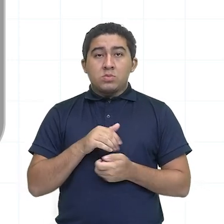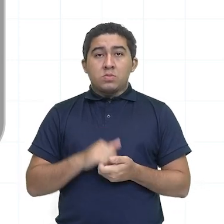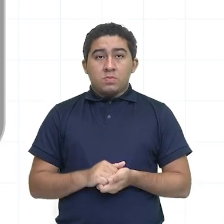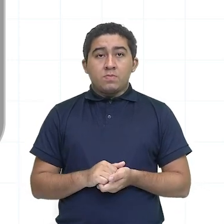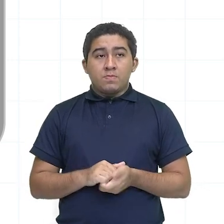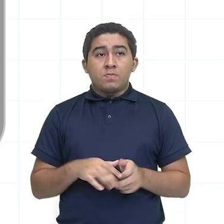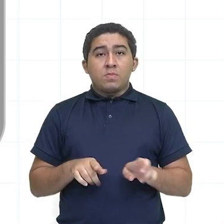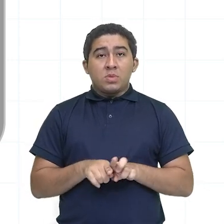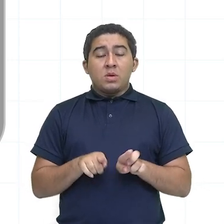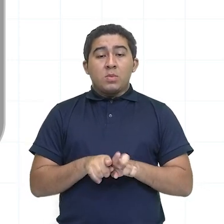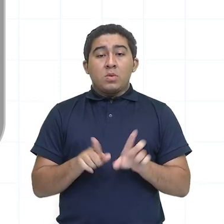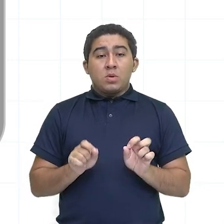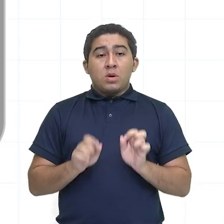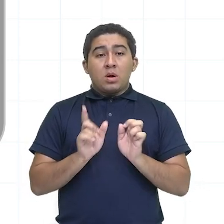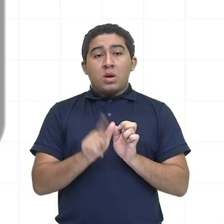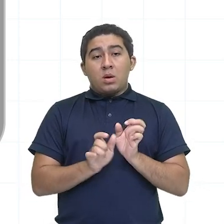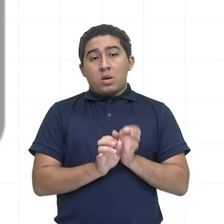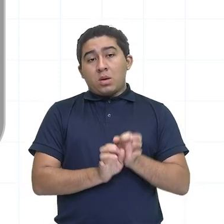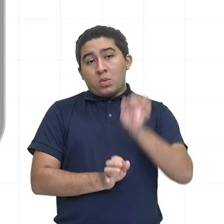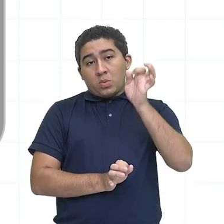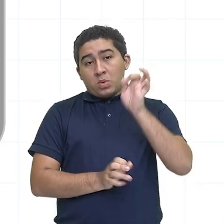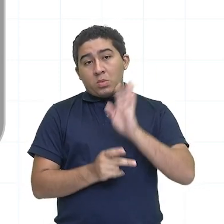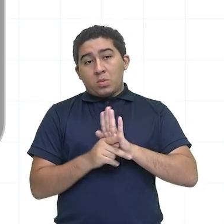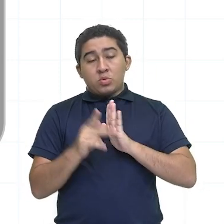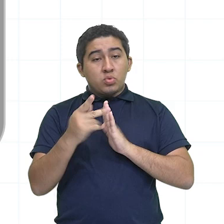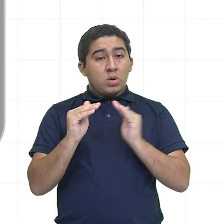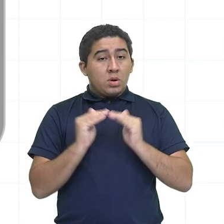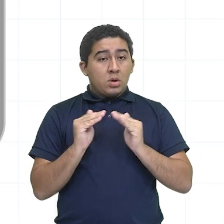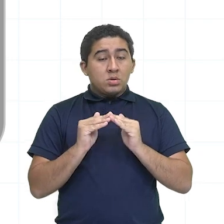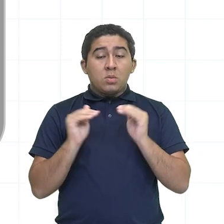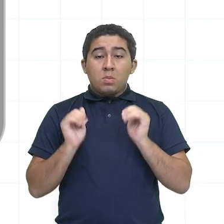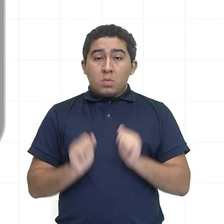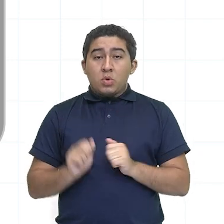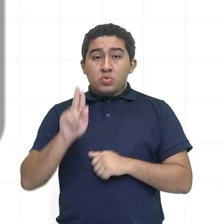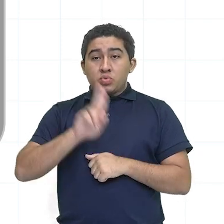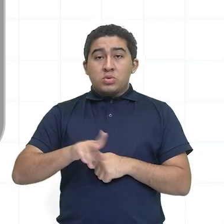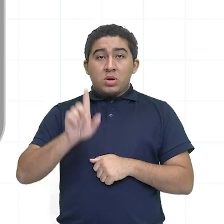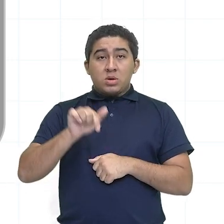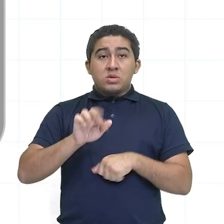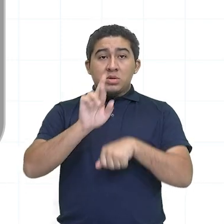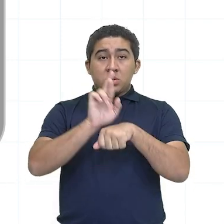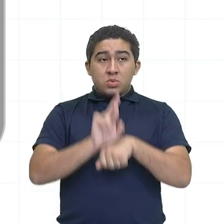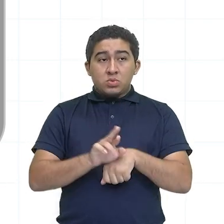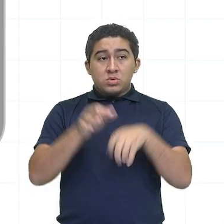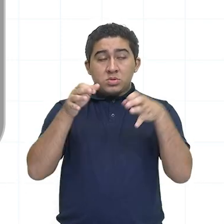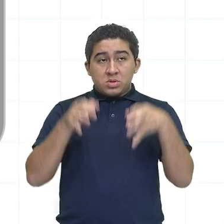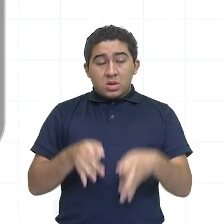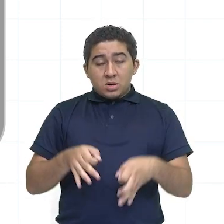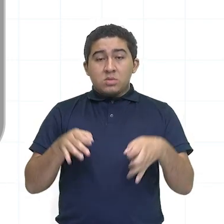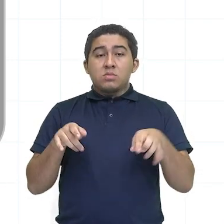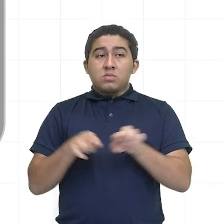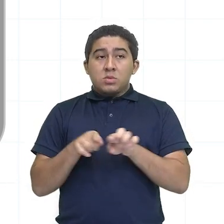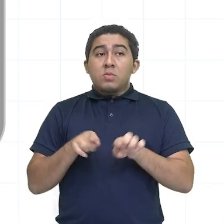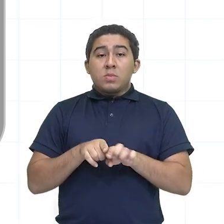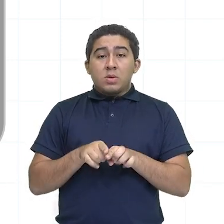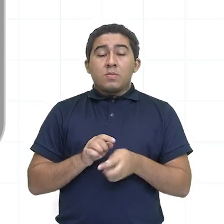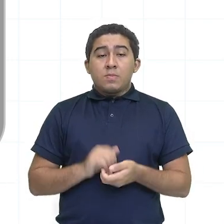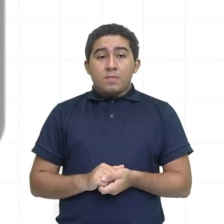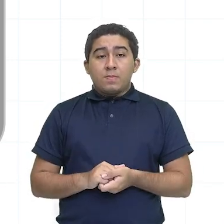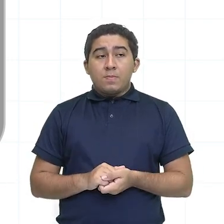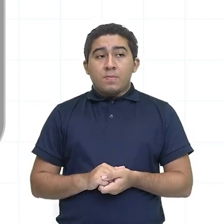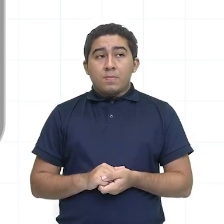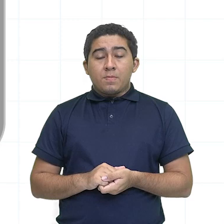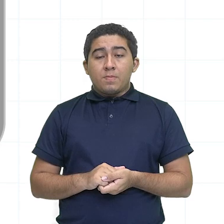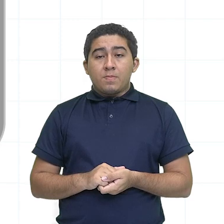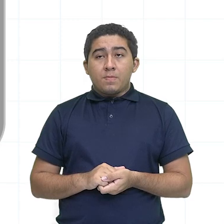O comprimento e a largura aí da sua casa, por exemplo, você pode utilizar esse tipo de ferramenta, tá bom?